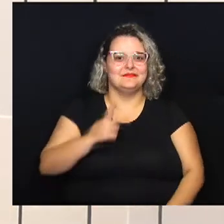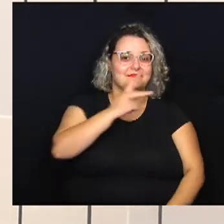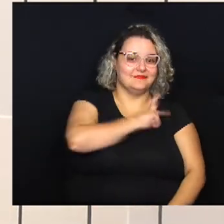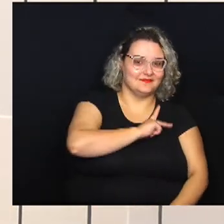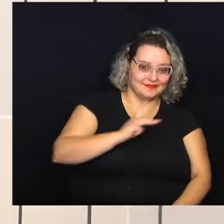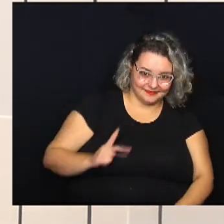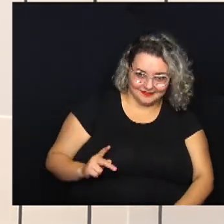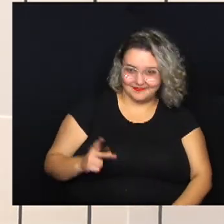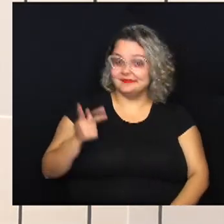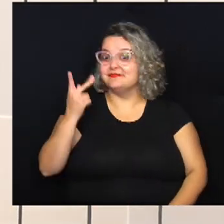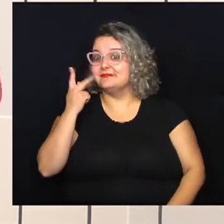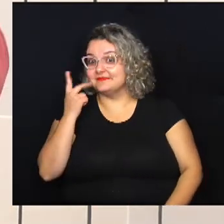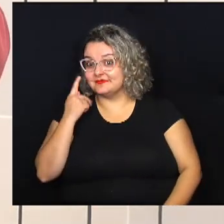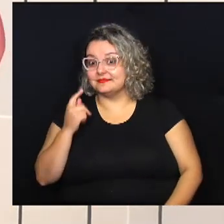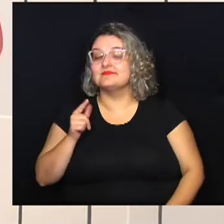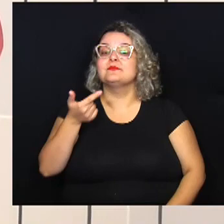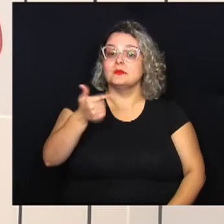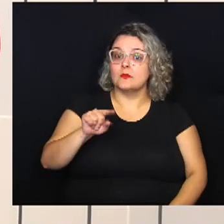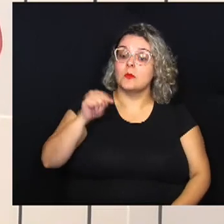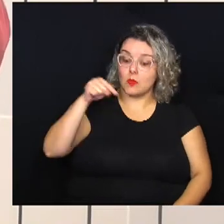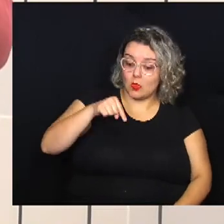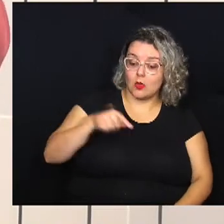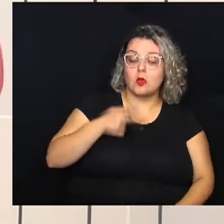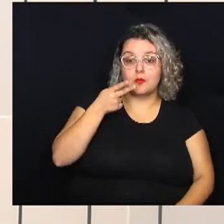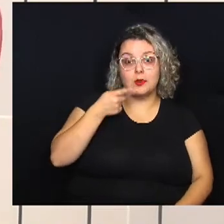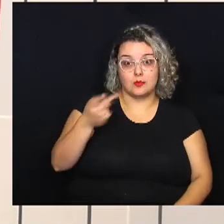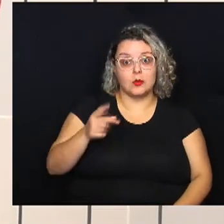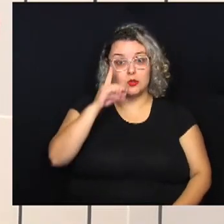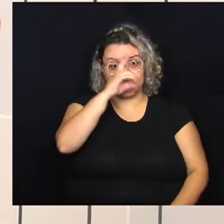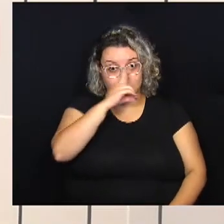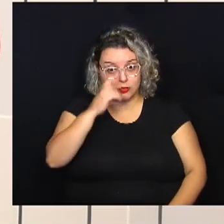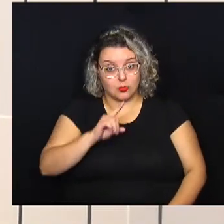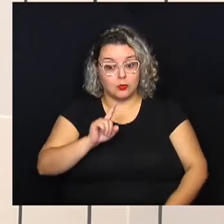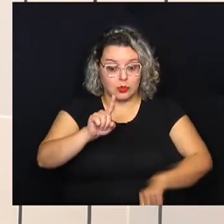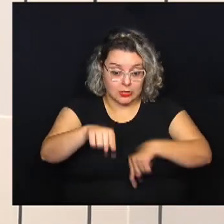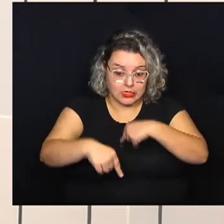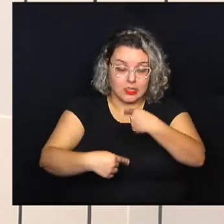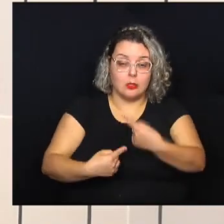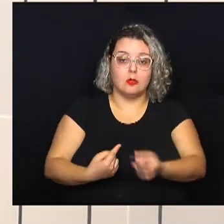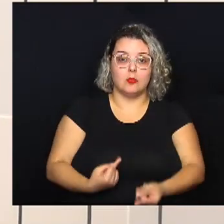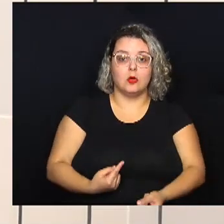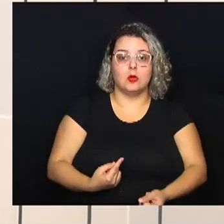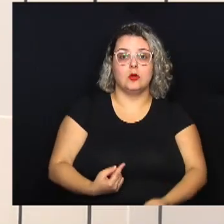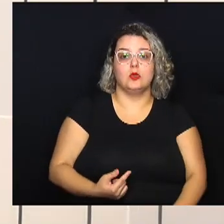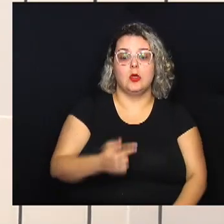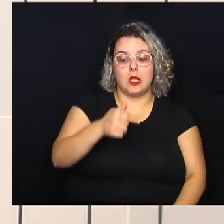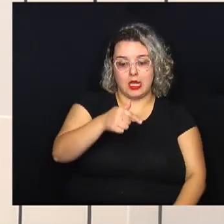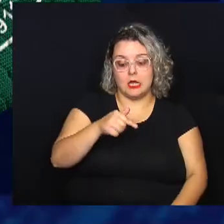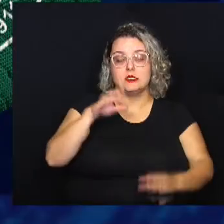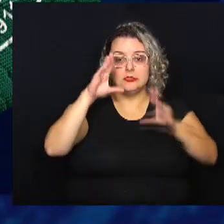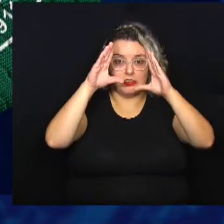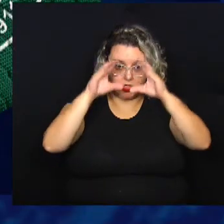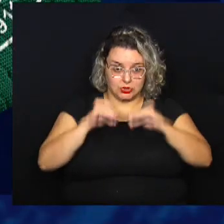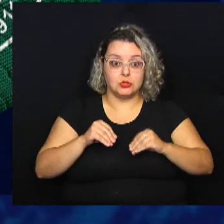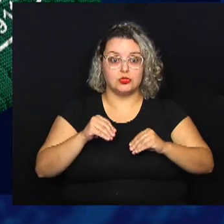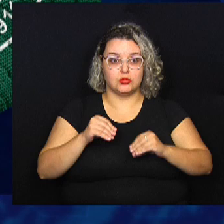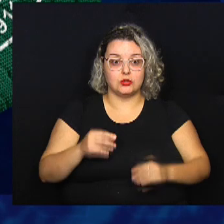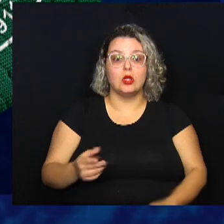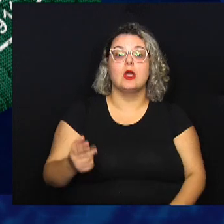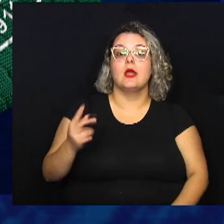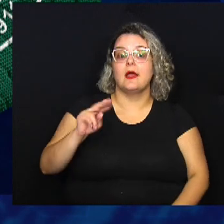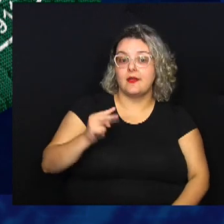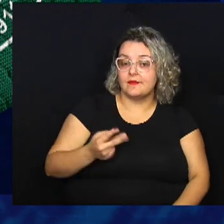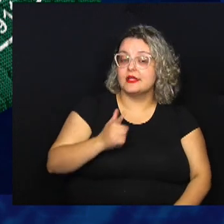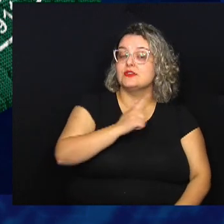Preta e Ceará. E a gente segue falando aqui sobre o domingo, porque um pouco mais tarde, às 7 horas da noite, é a vez do